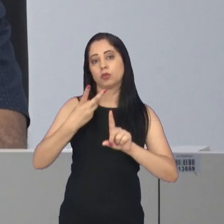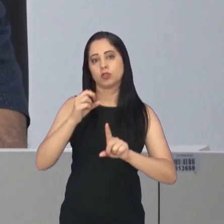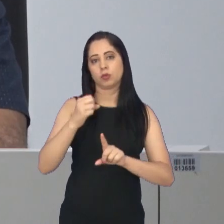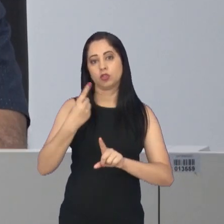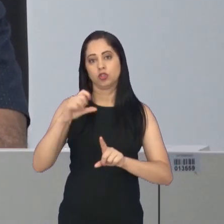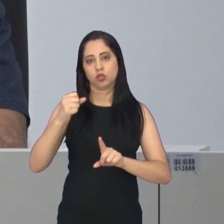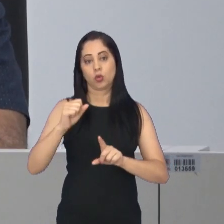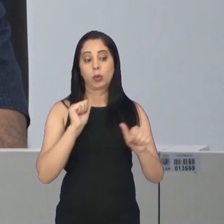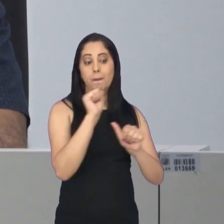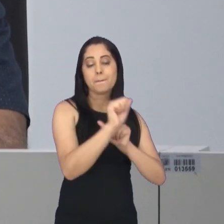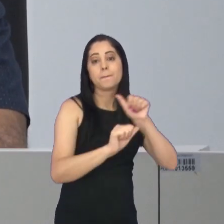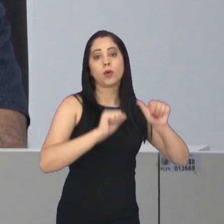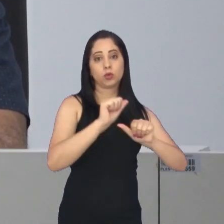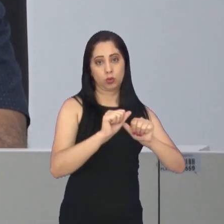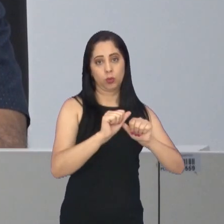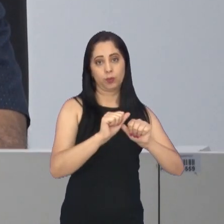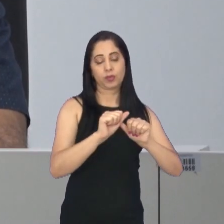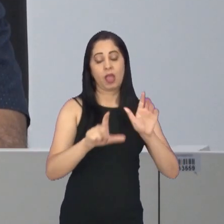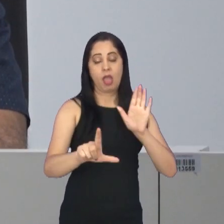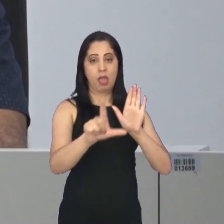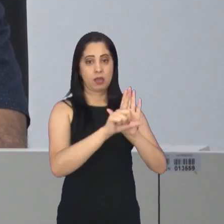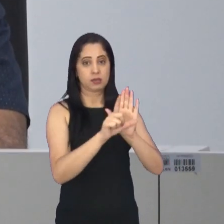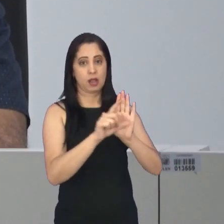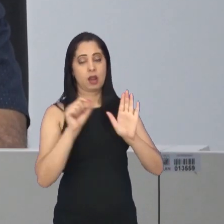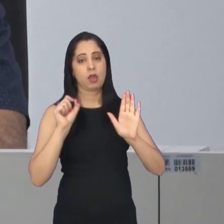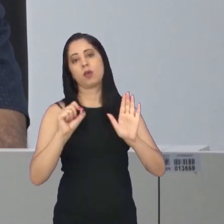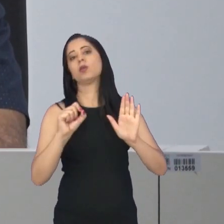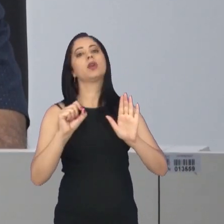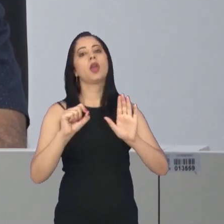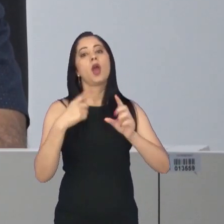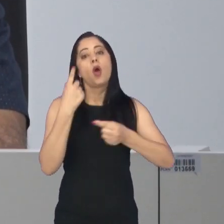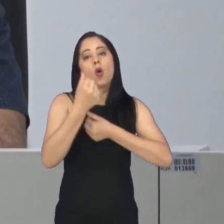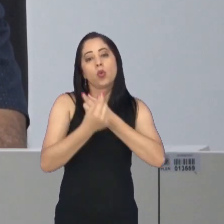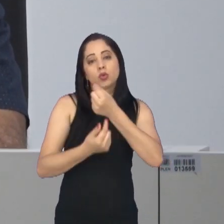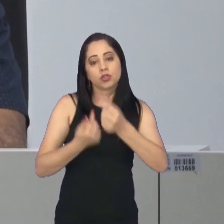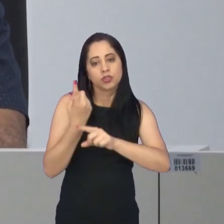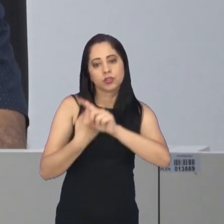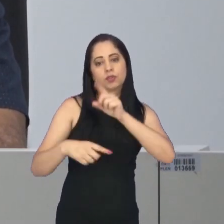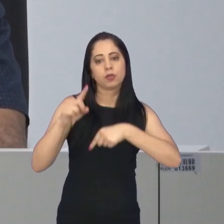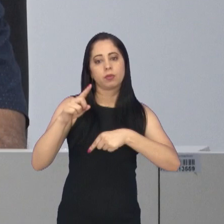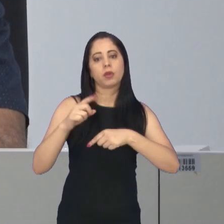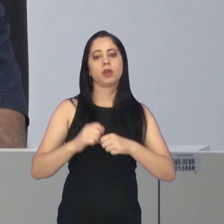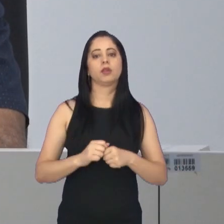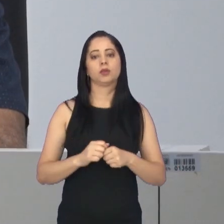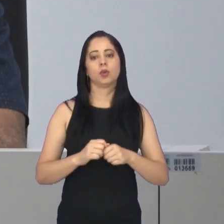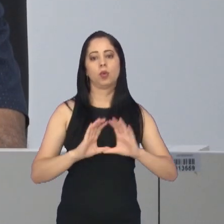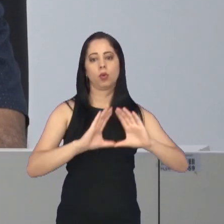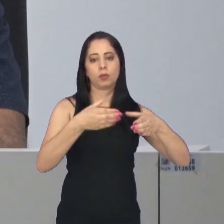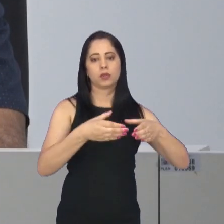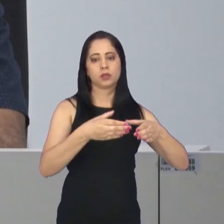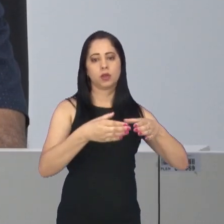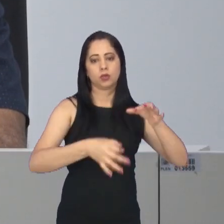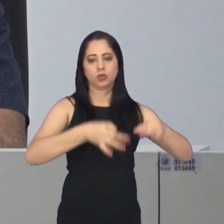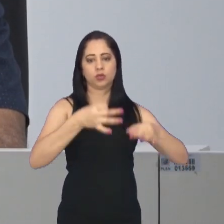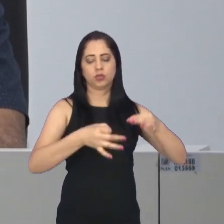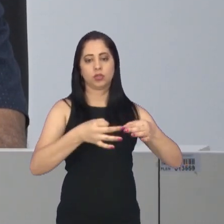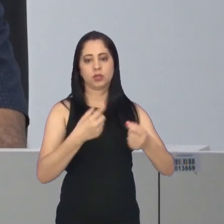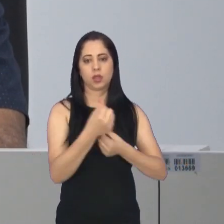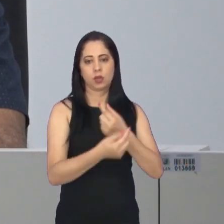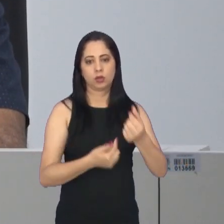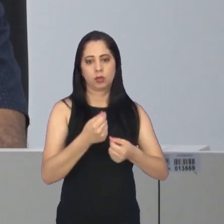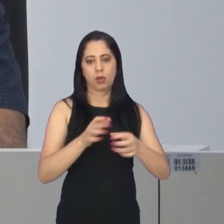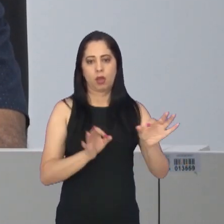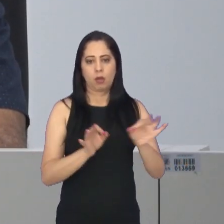o Plano Diretor de Desenvolvimento Integrado do município de São José dos Campos e da outras providências. Comissões Justiça, Economia